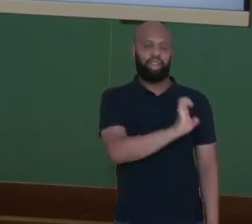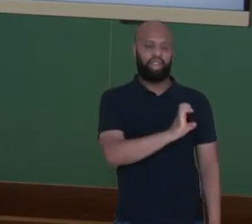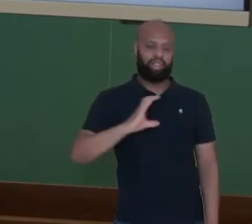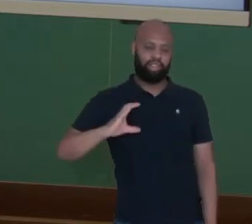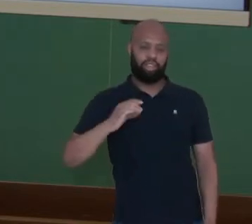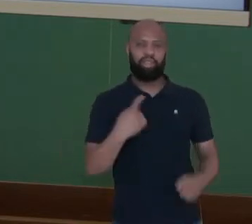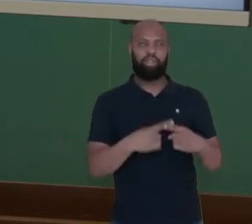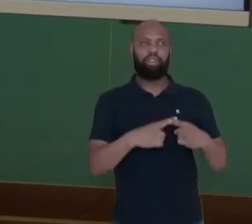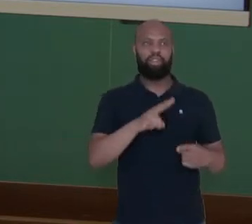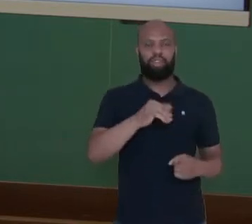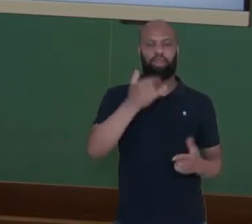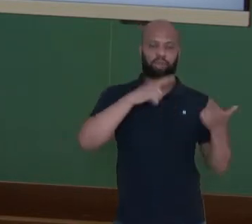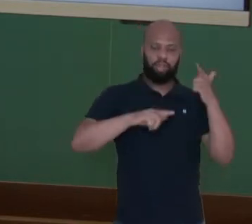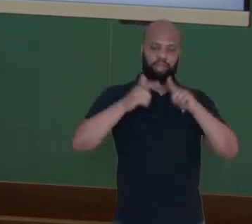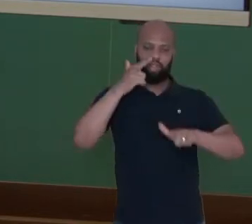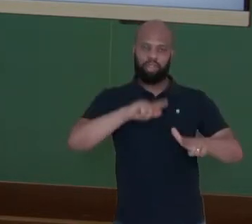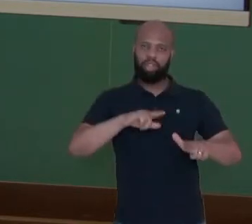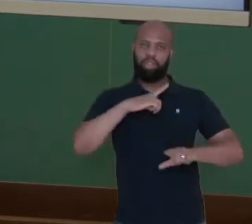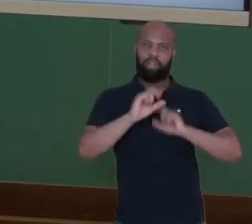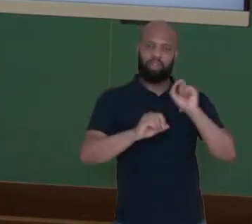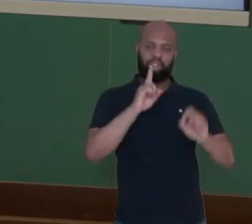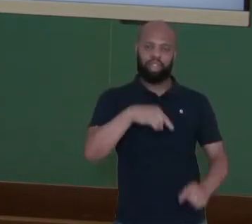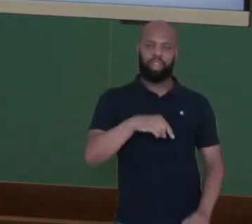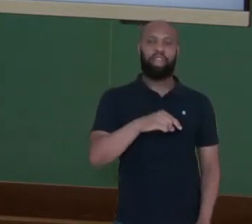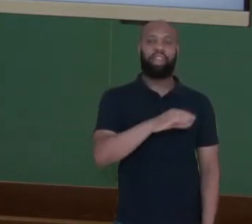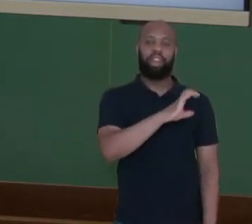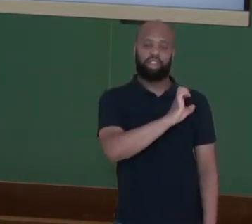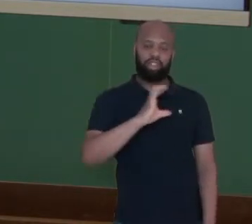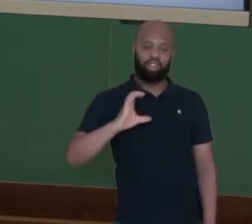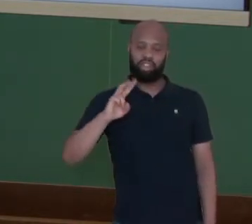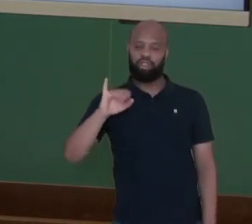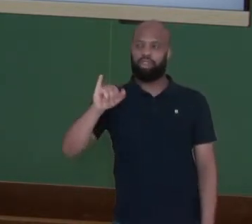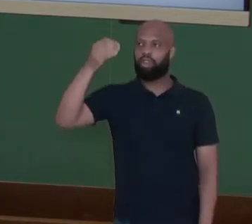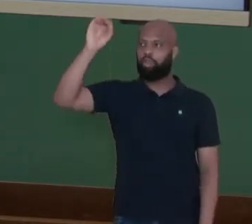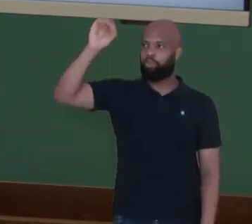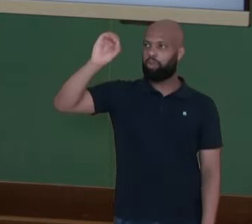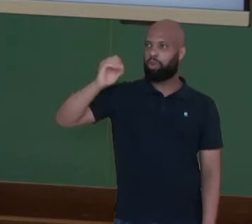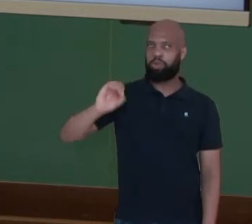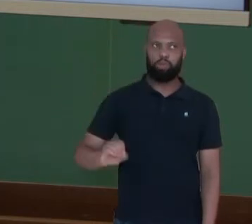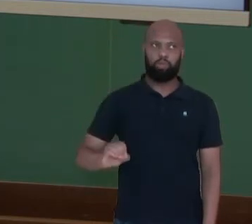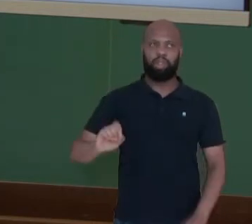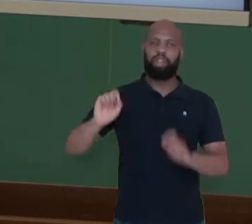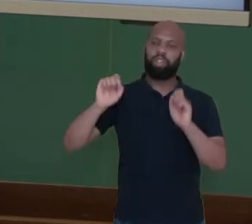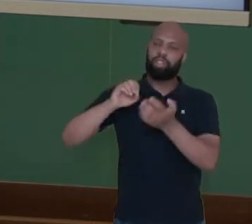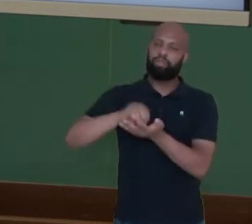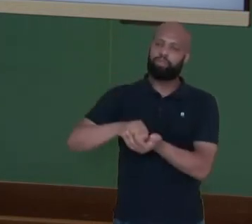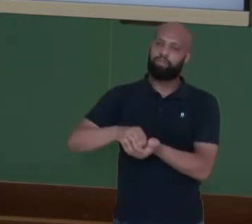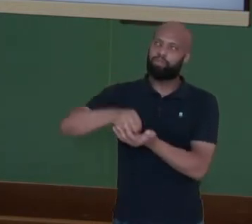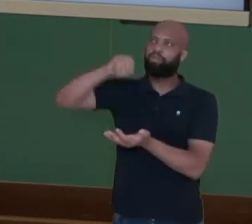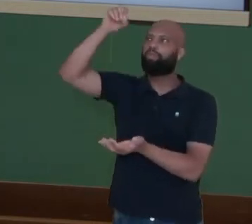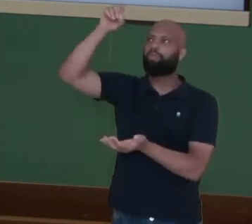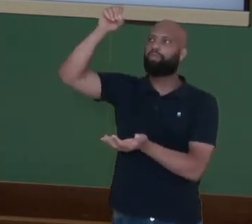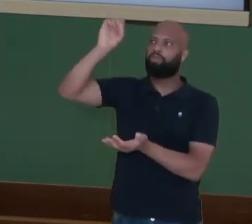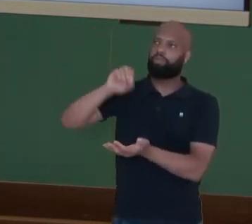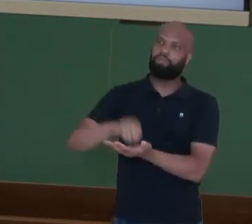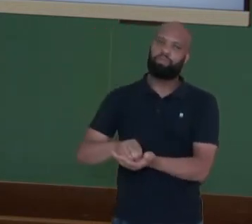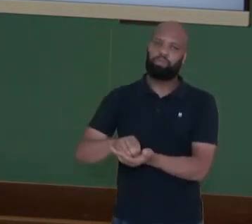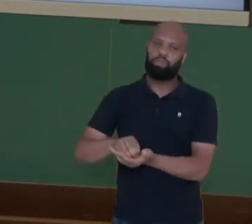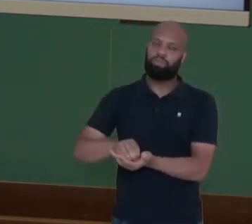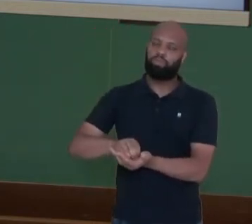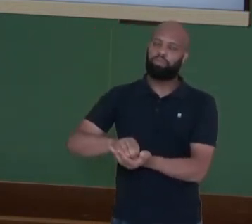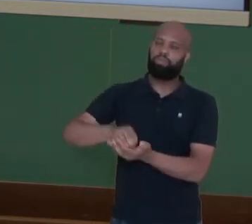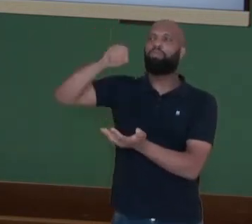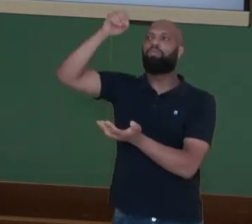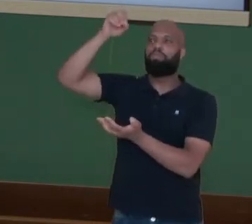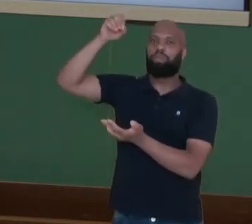vai ganhando energia cinética conforme a sua queda. Eu posso ficar fazendo isso, né? Transforma cinética em